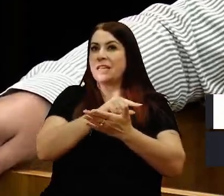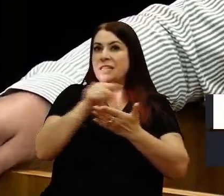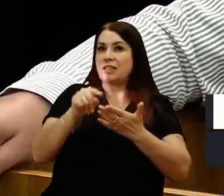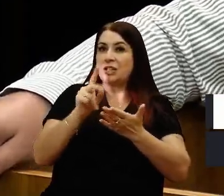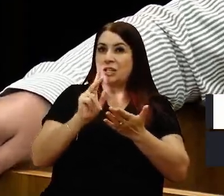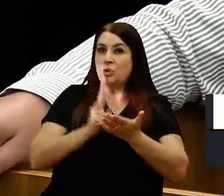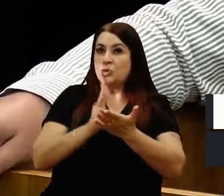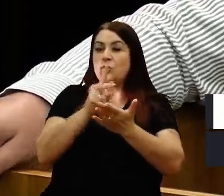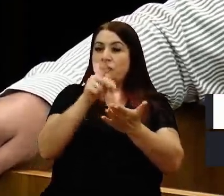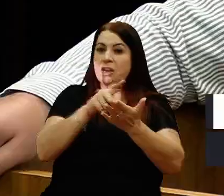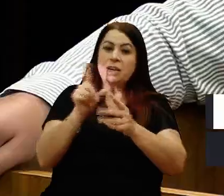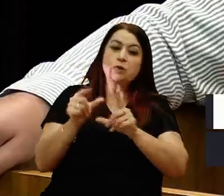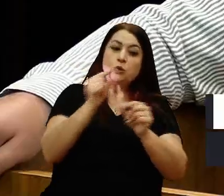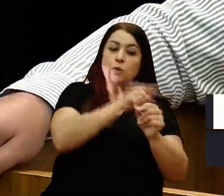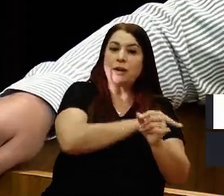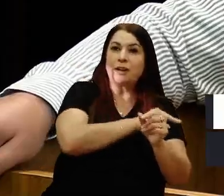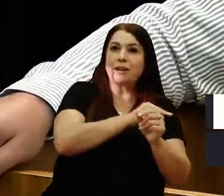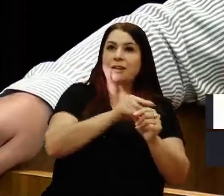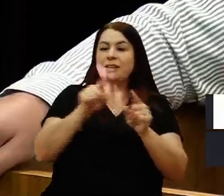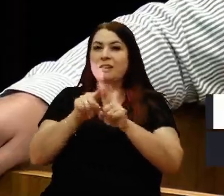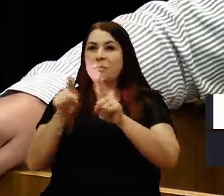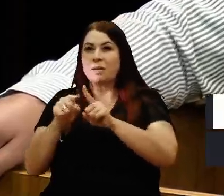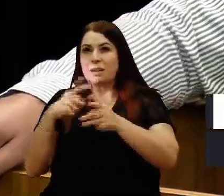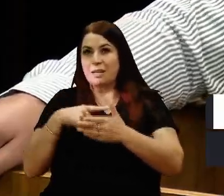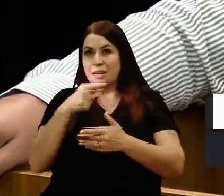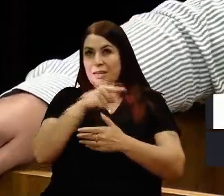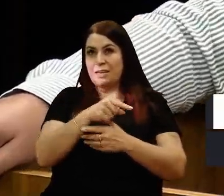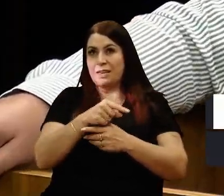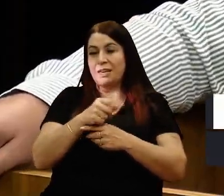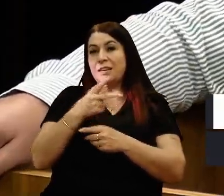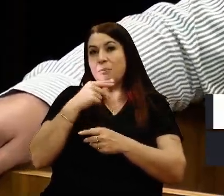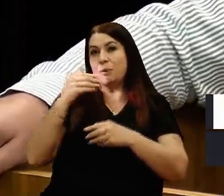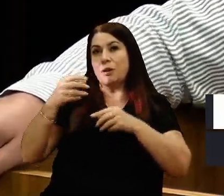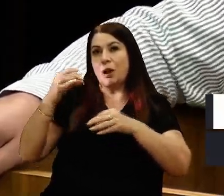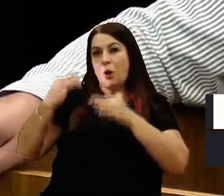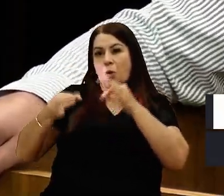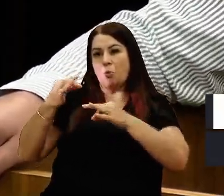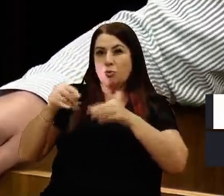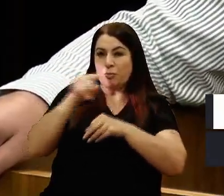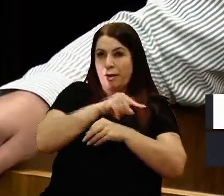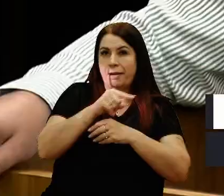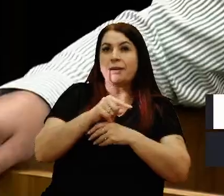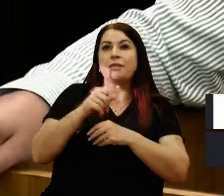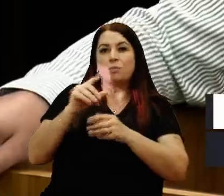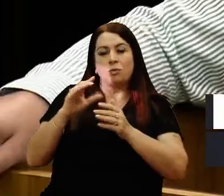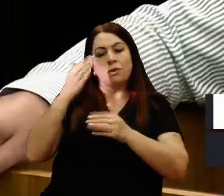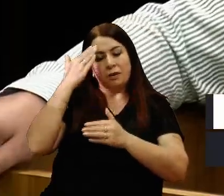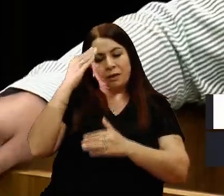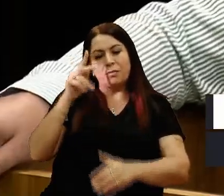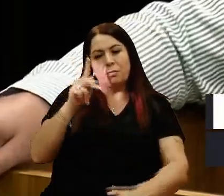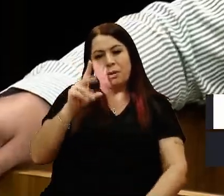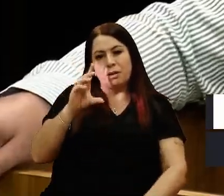seguiu a verdade quando no banco dos réus estava, e a senhora... Então, eu sou muito grato à bancada